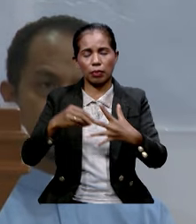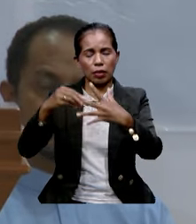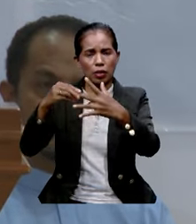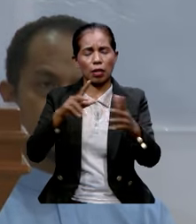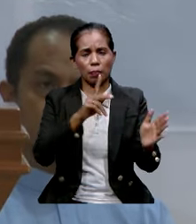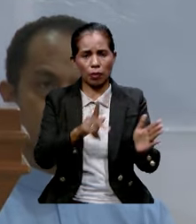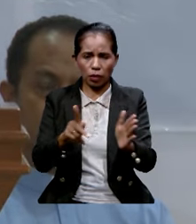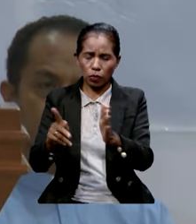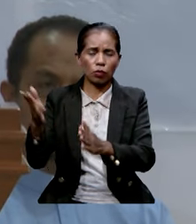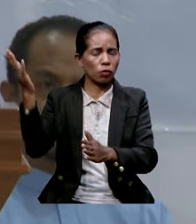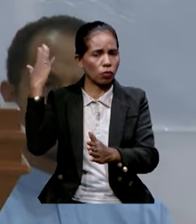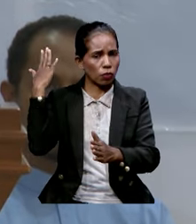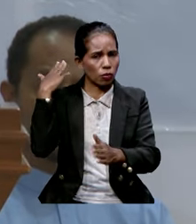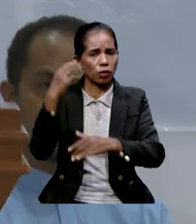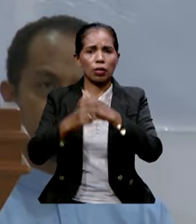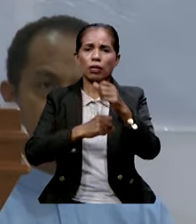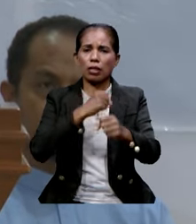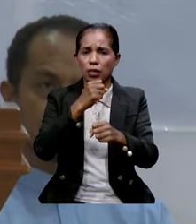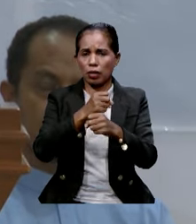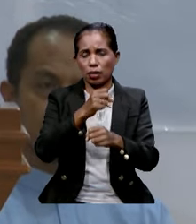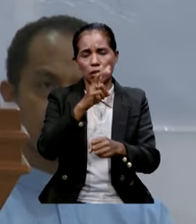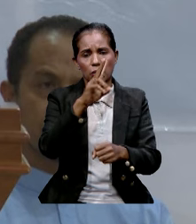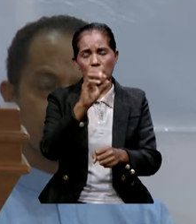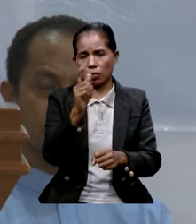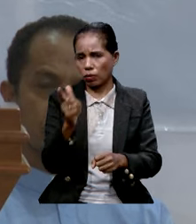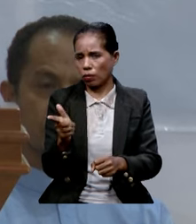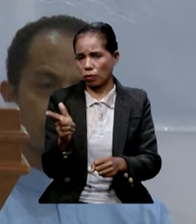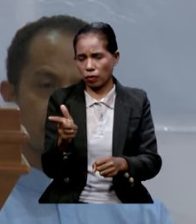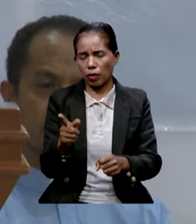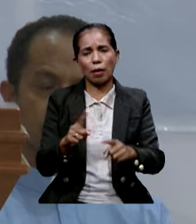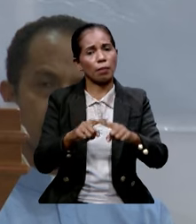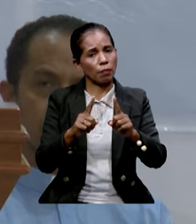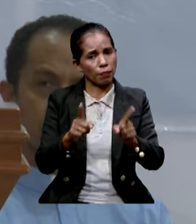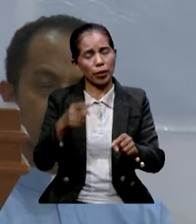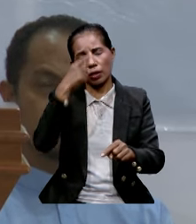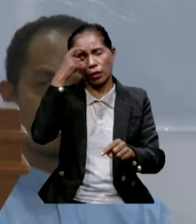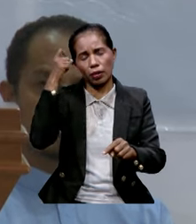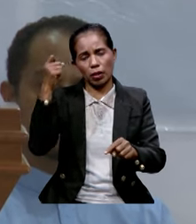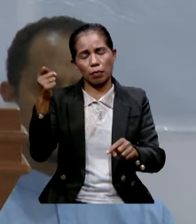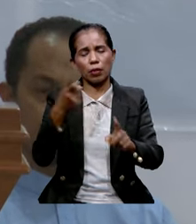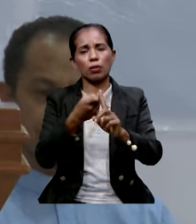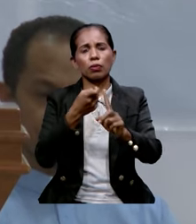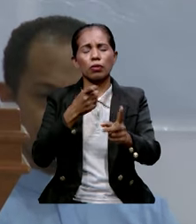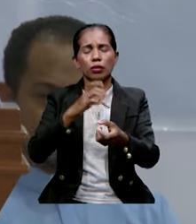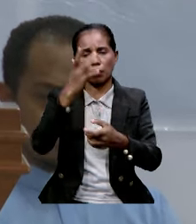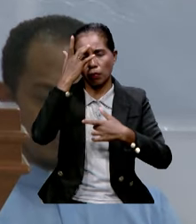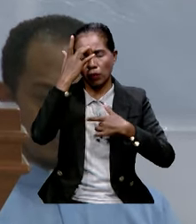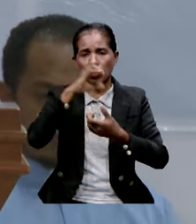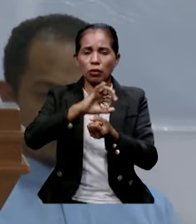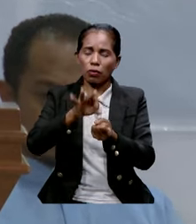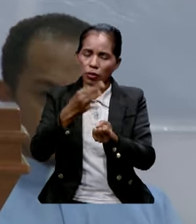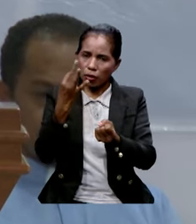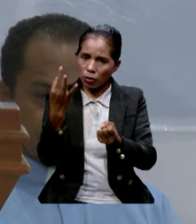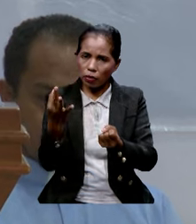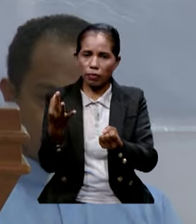ante zona ia tinan rihun rua ruanulu mai betamba causa usi pandemia COVID-19